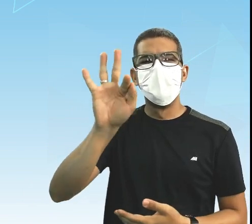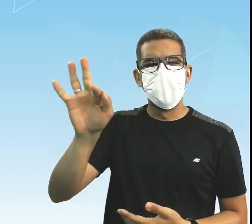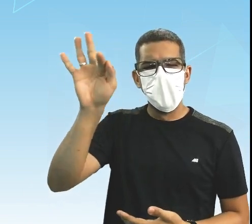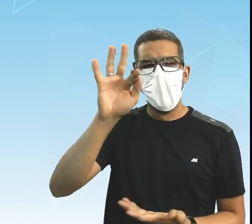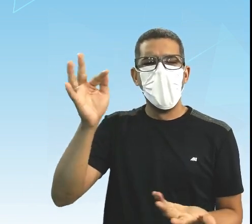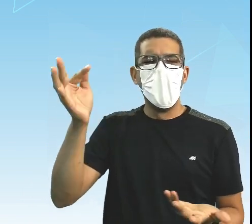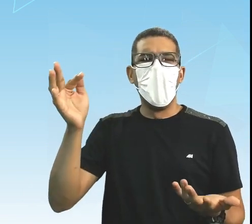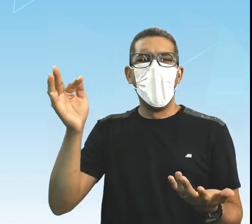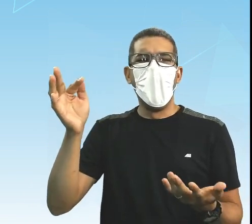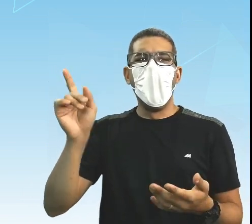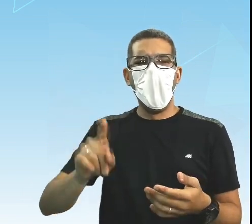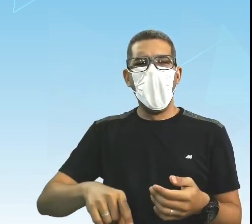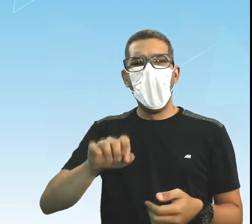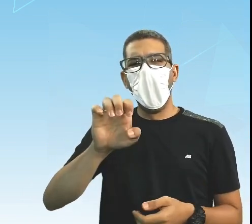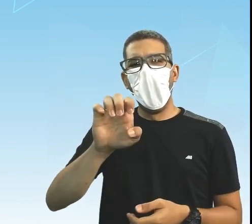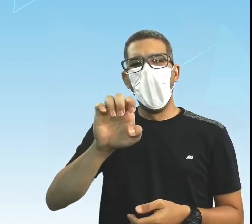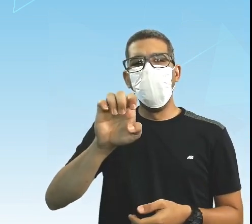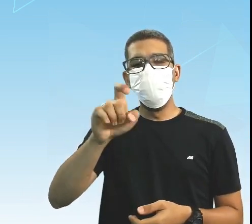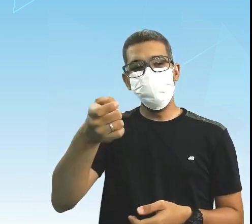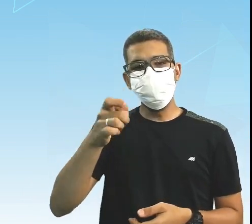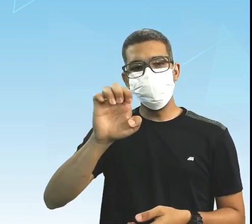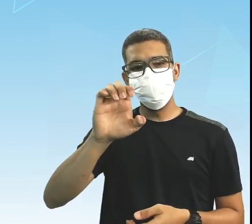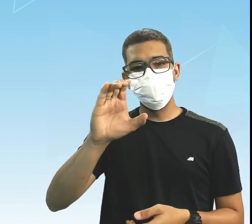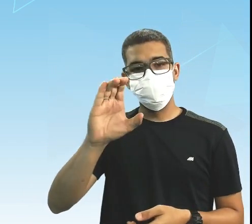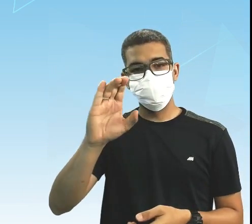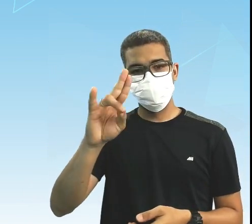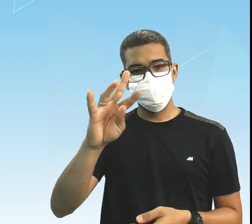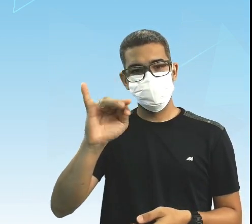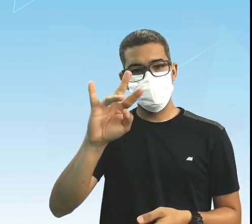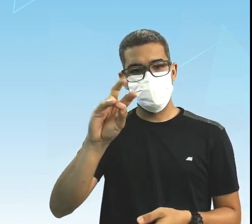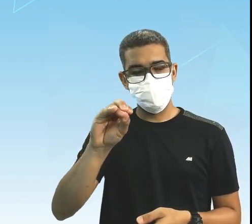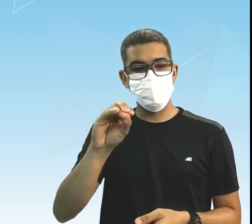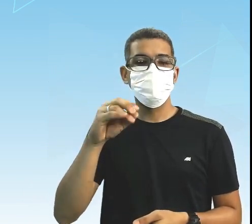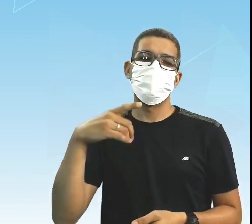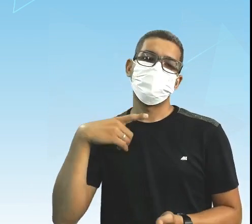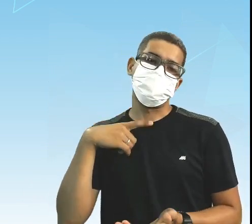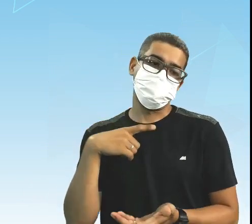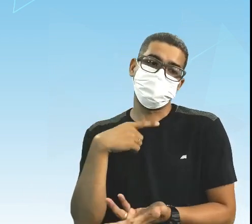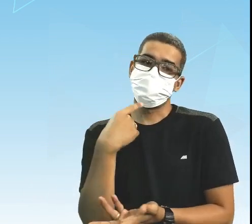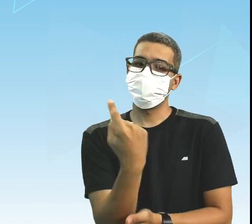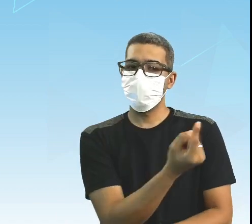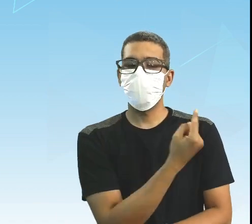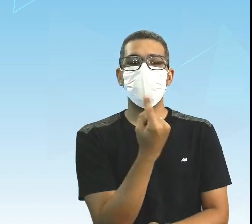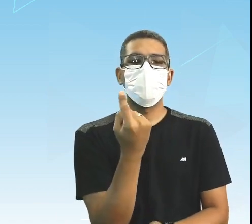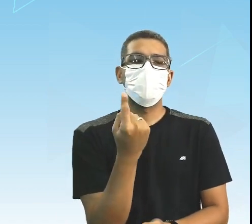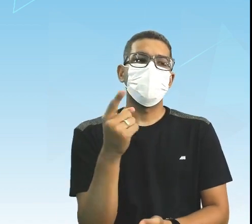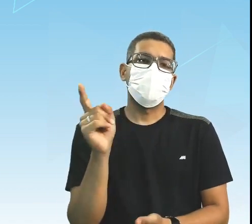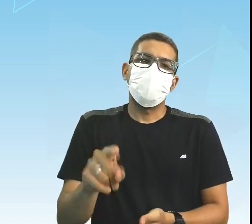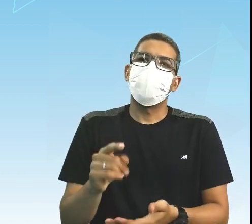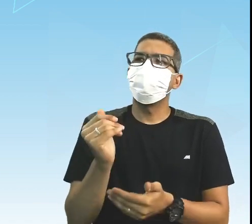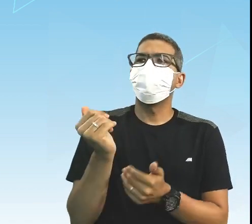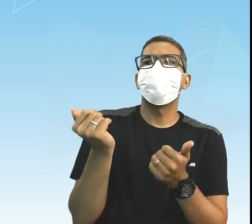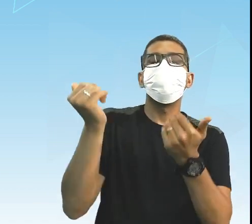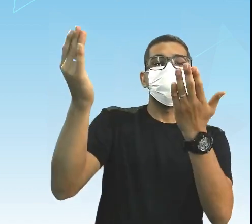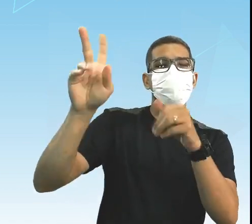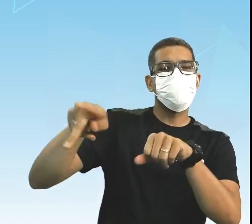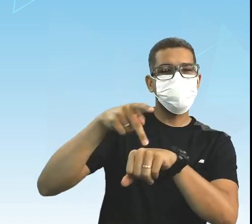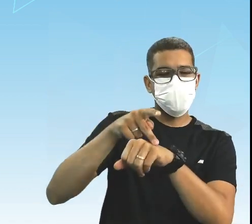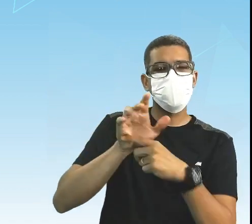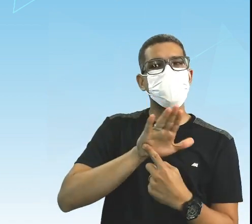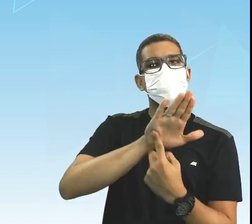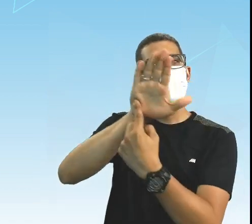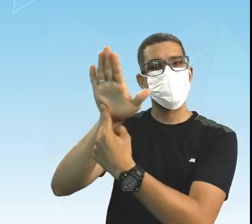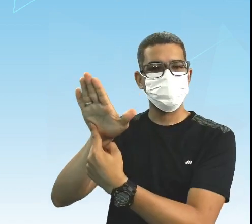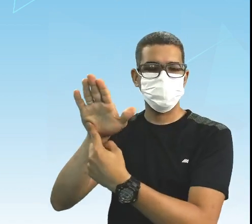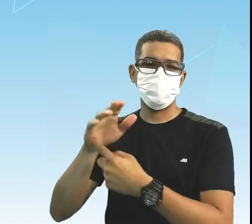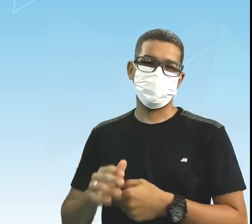o executivo, tá? Ele dirige e administra no governo e representa o país lá fora, no exterior, tá